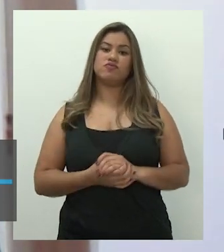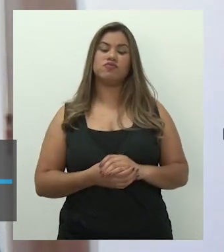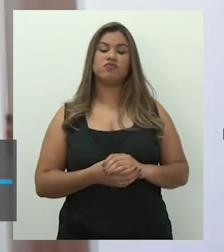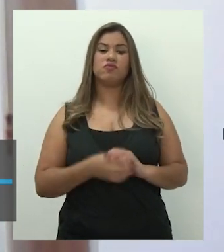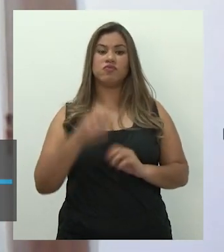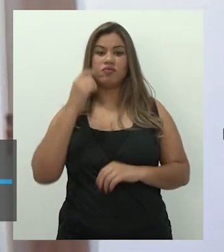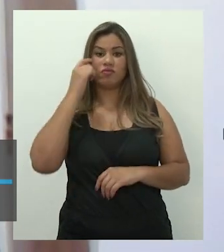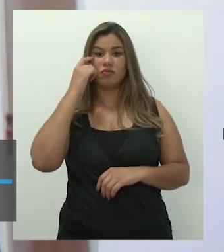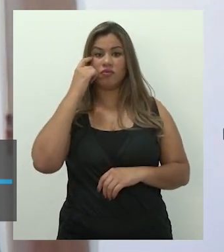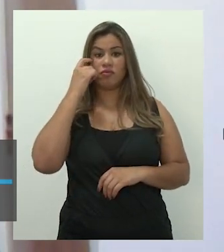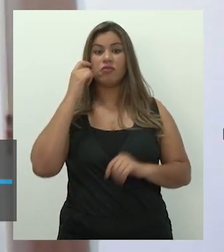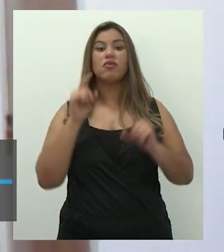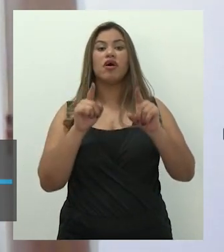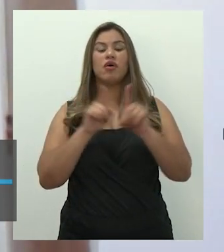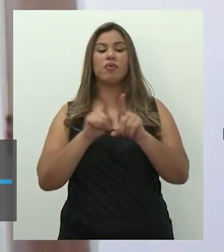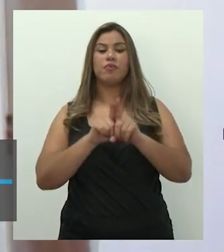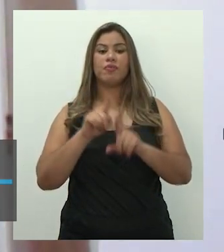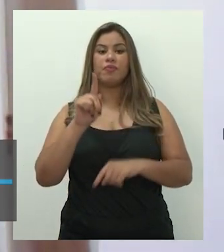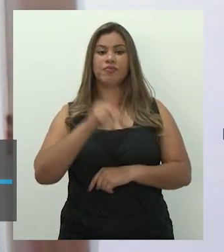o tampo da mesa.